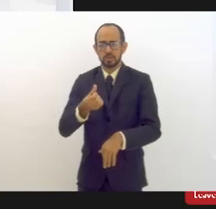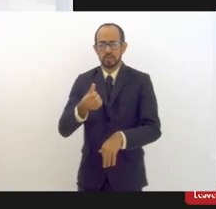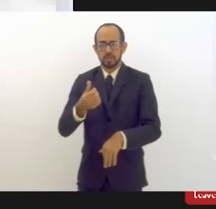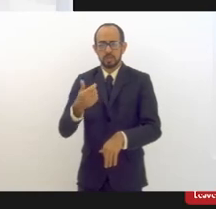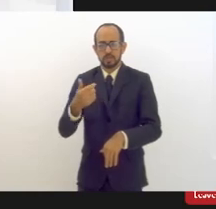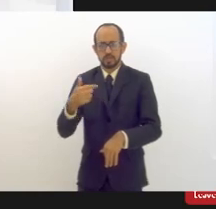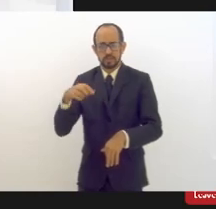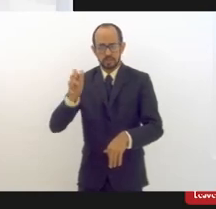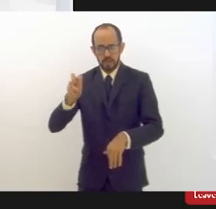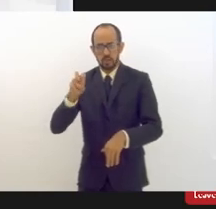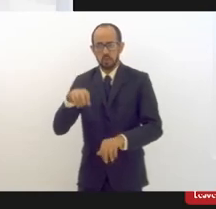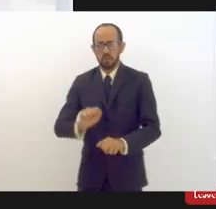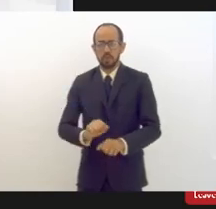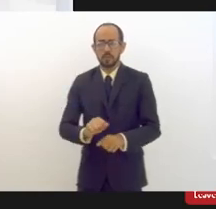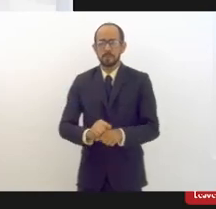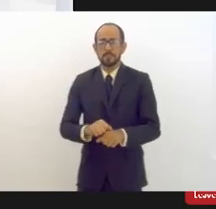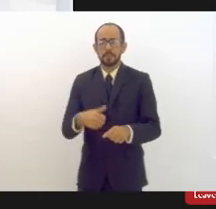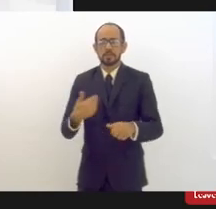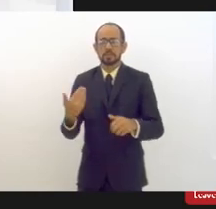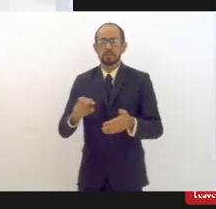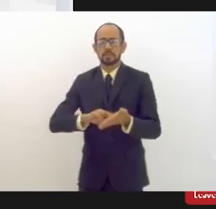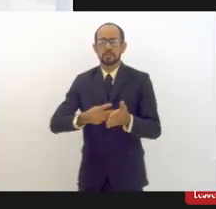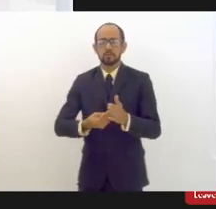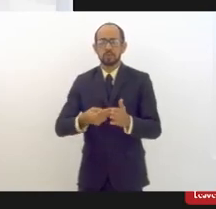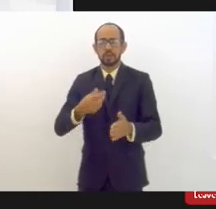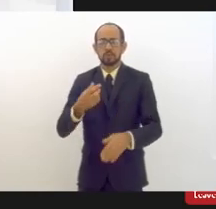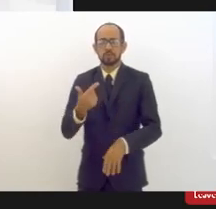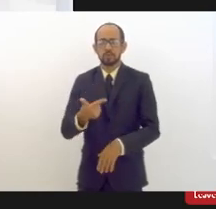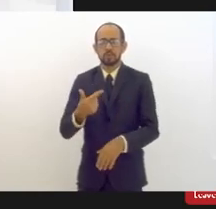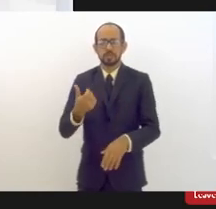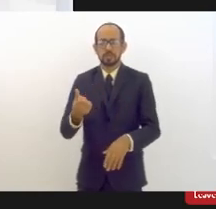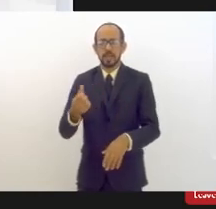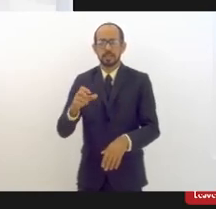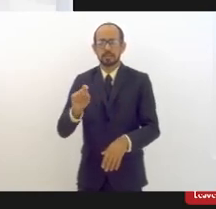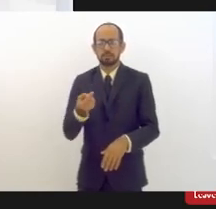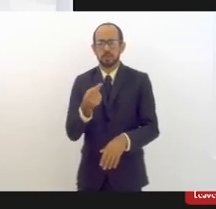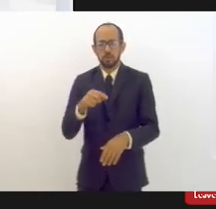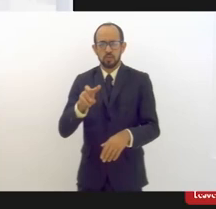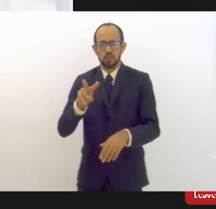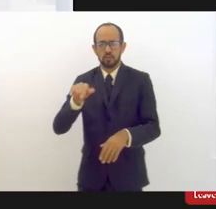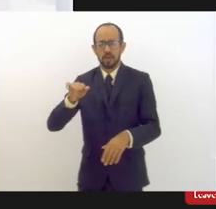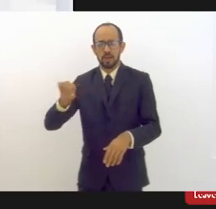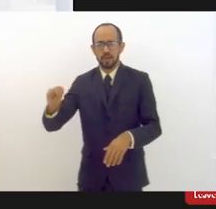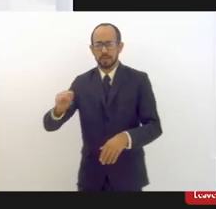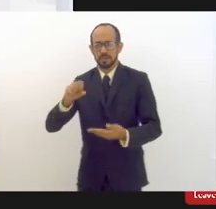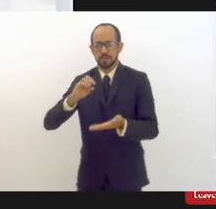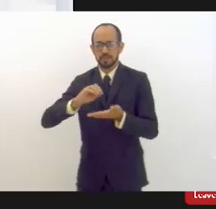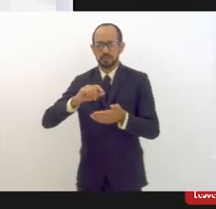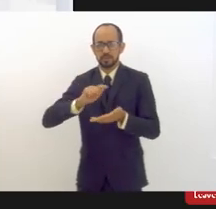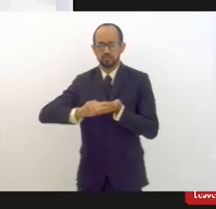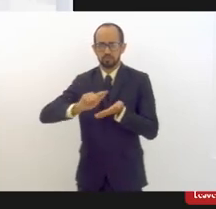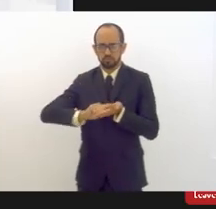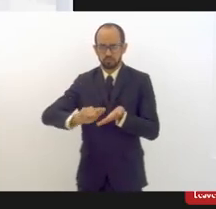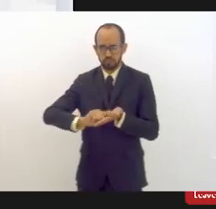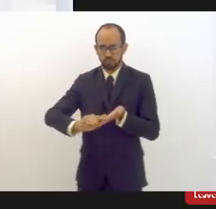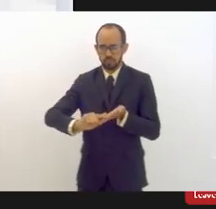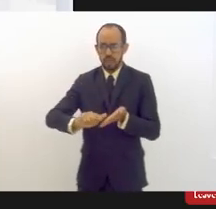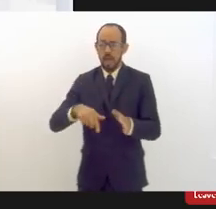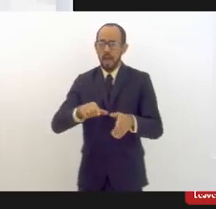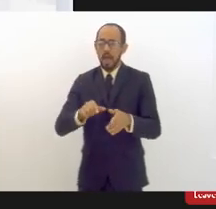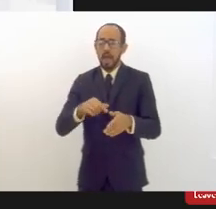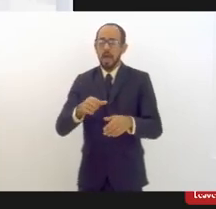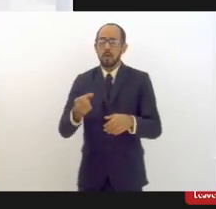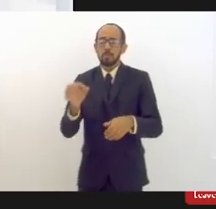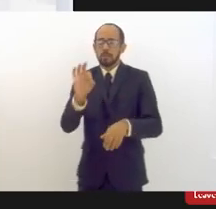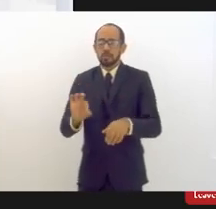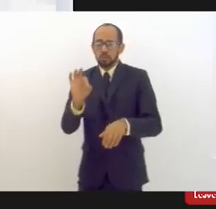vagas ociosas no Conexão. Temos também toda a apresentação da taxa de abandono. E